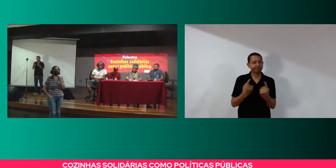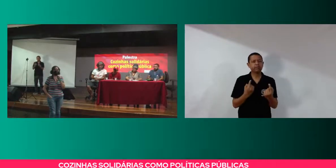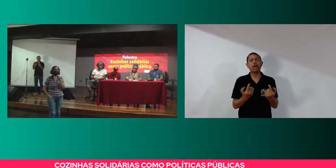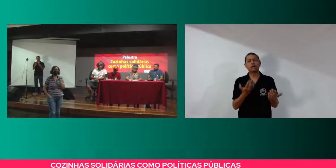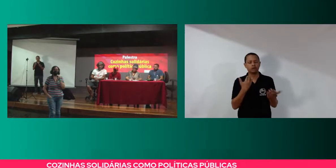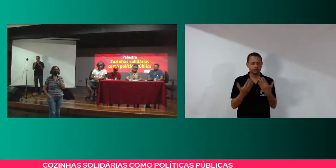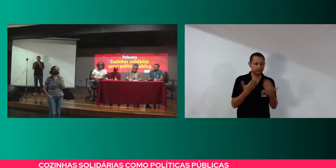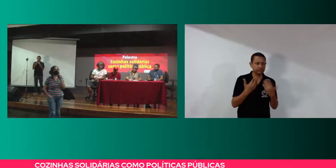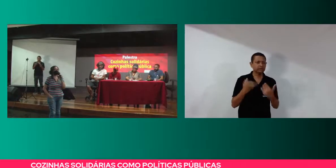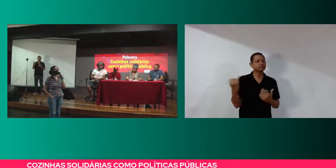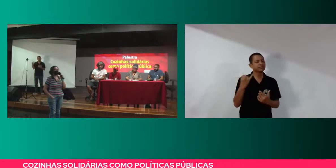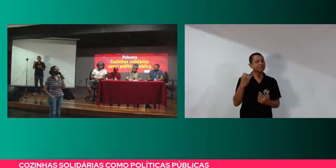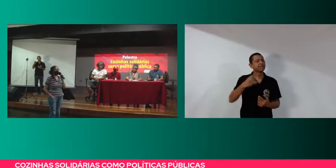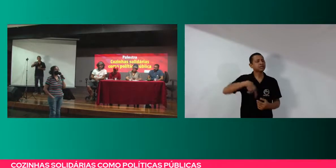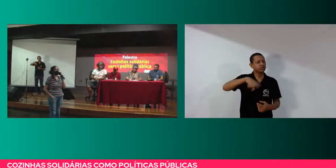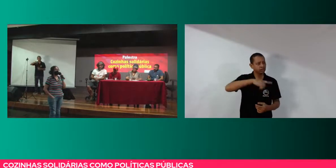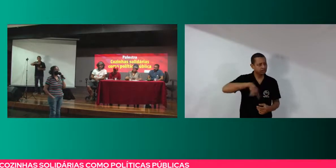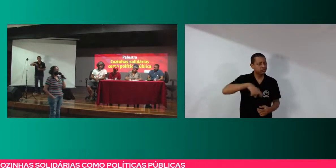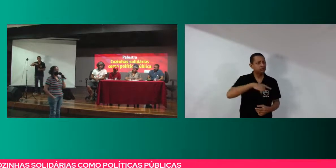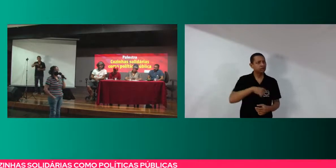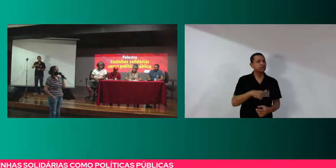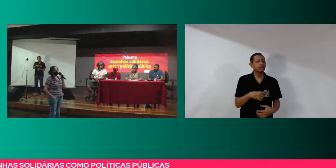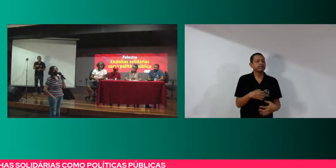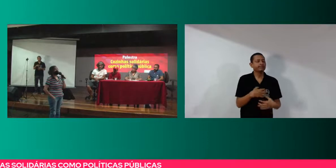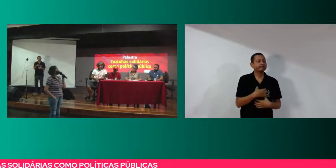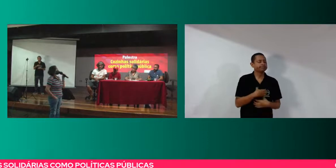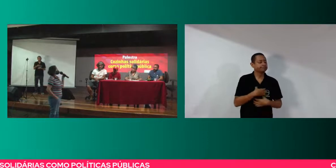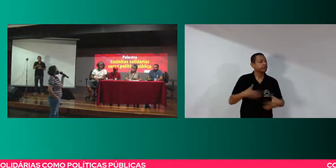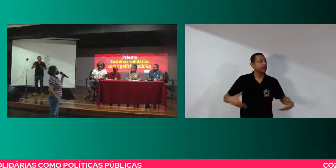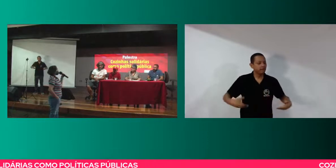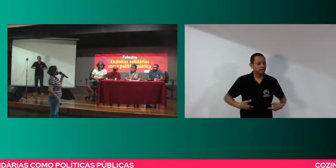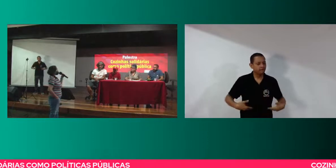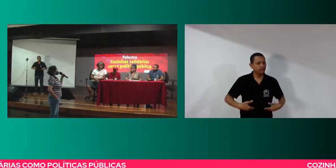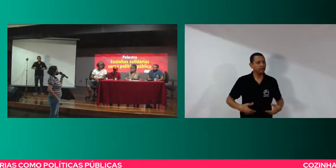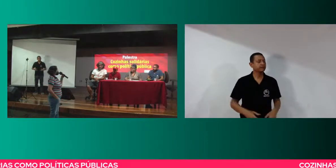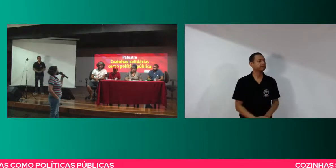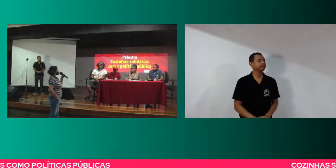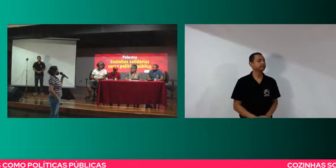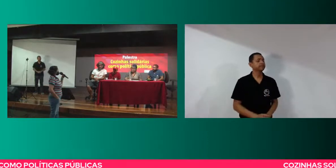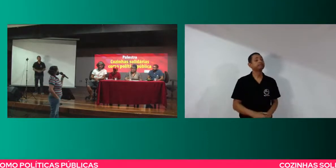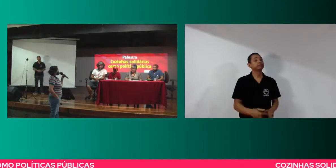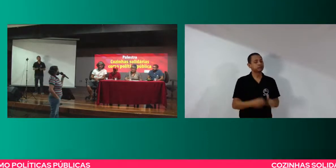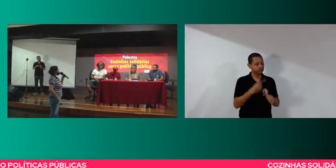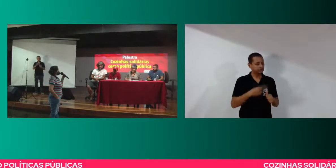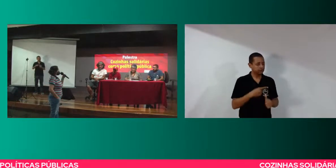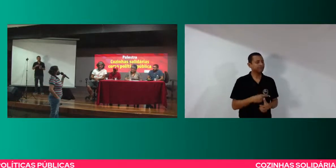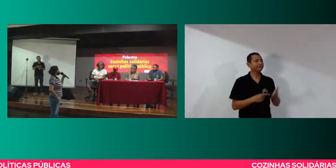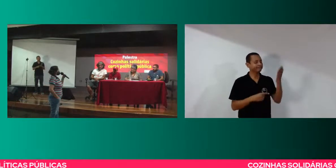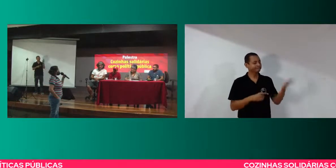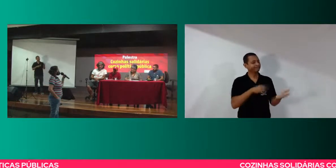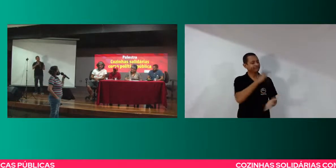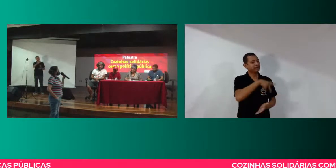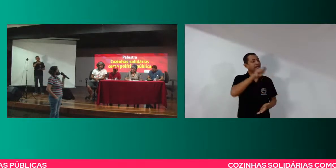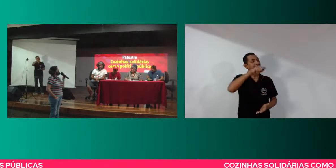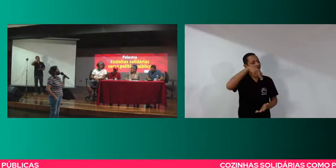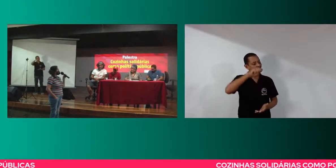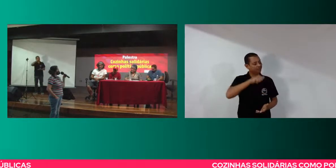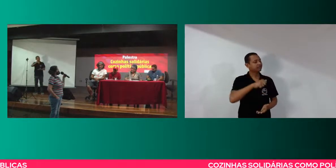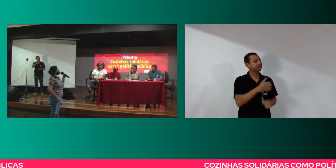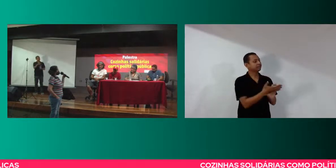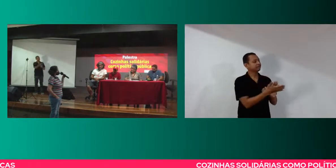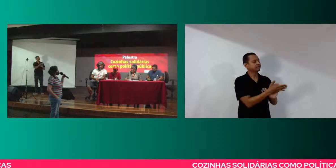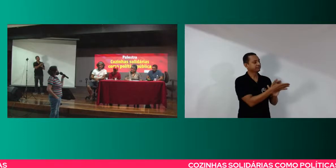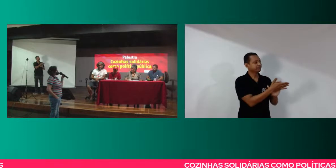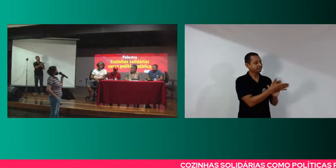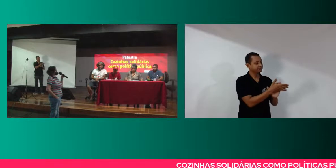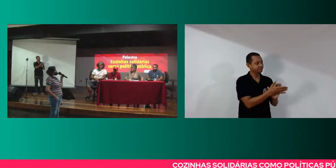sim tá É então Ana parabenizada né e dizer que é